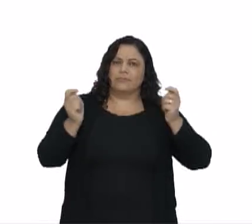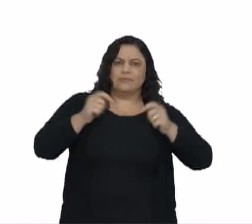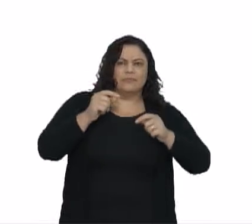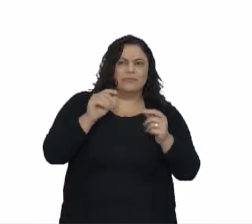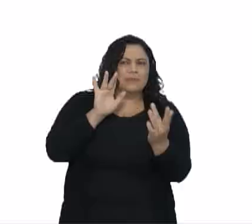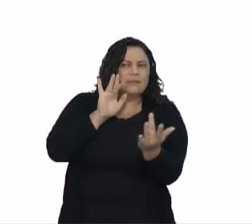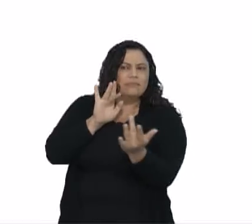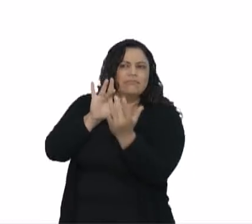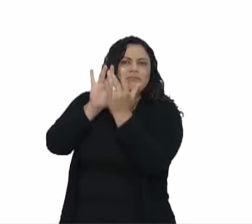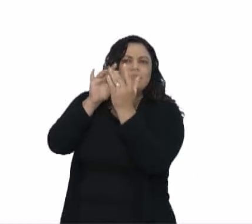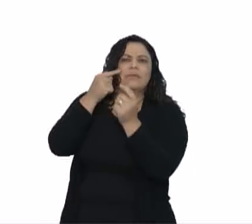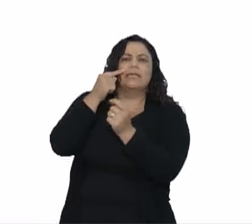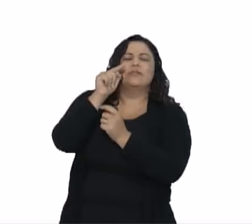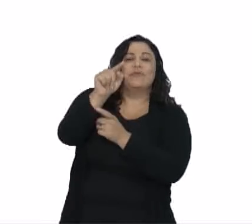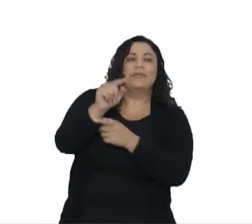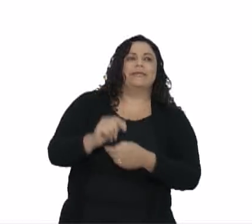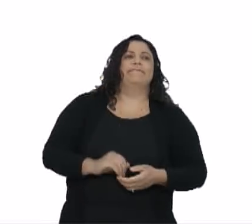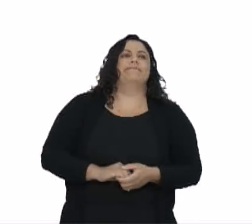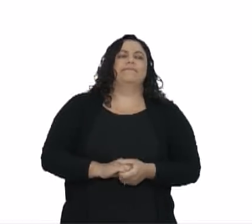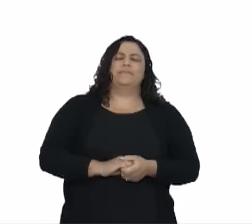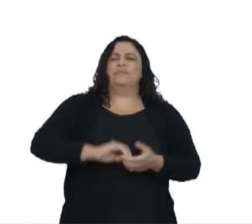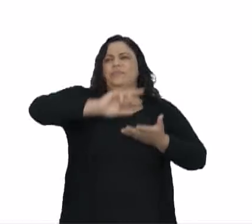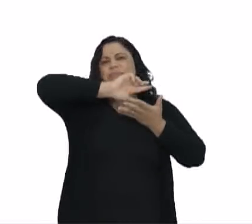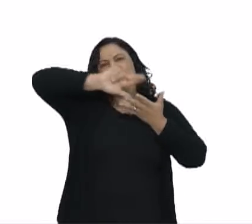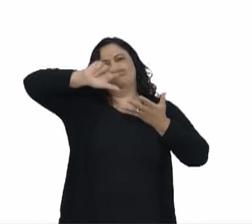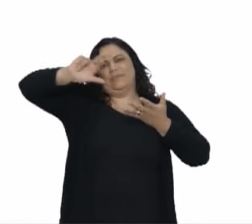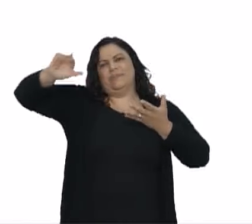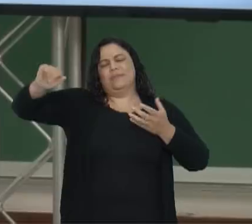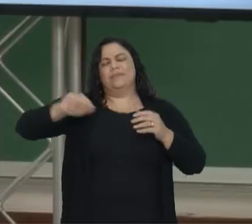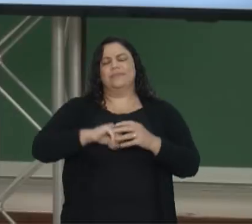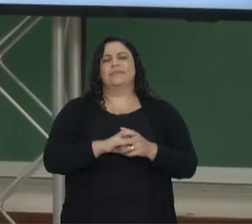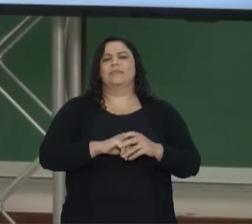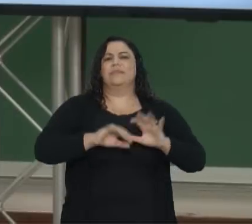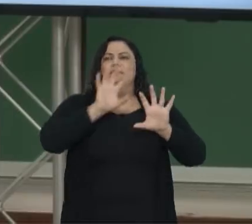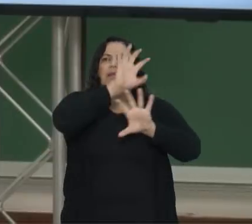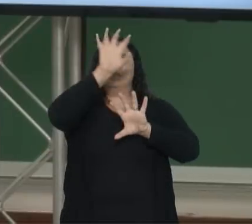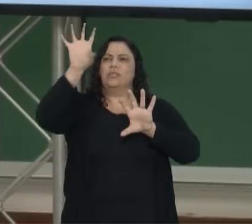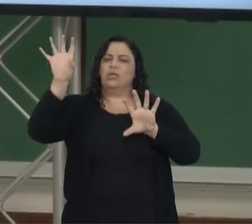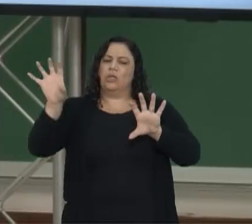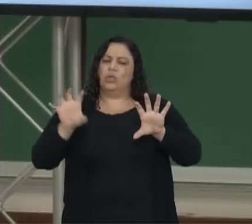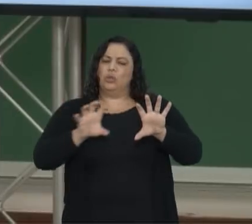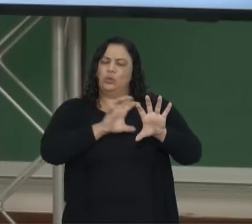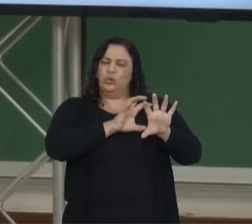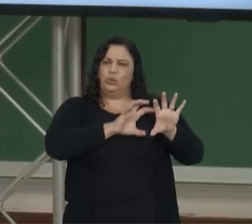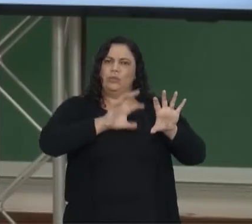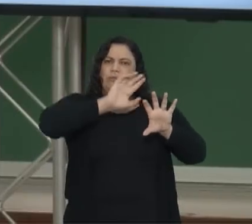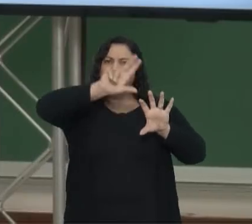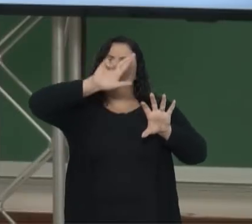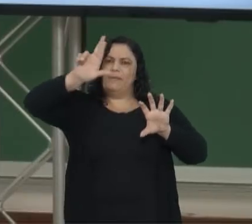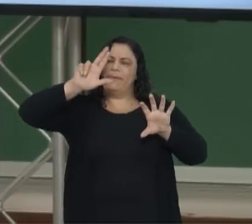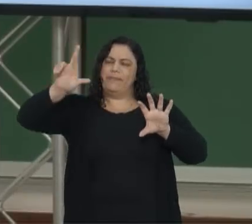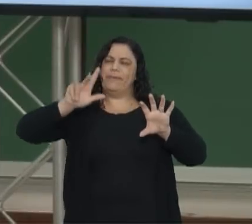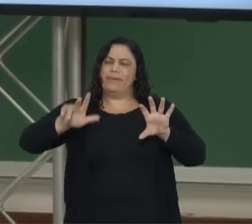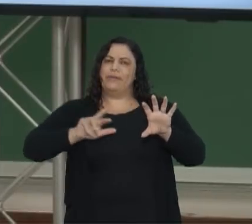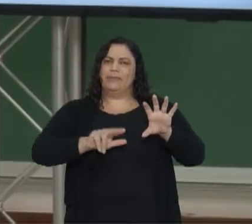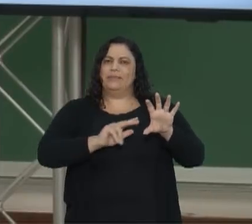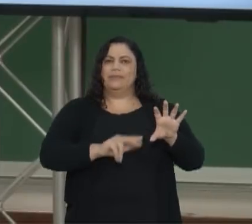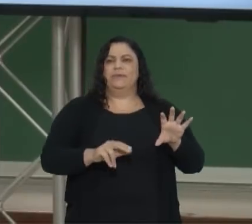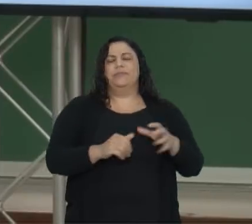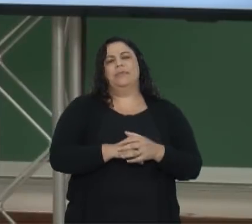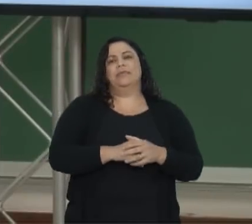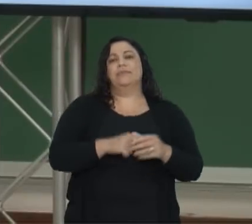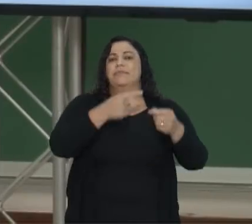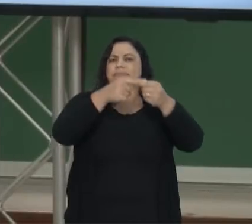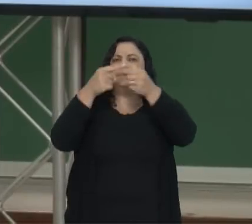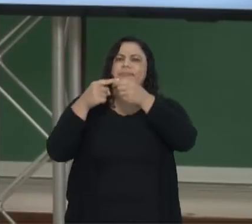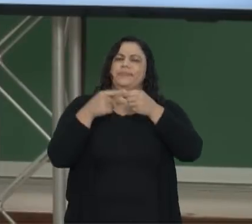gente ter uma ideia. Então, região aqui de Candói, Guarapuava, Guaíra, Doutor Ulisses, Castro, Ponta Grossa,